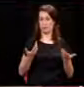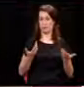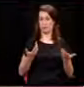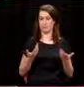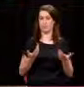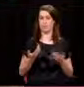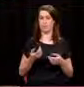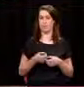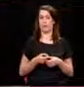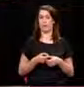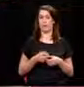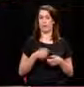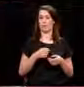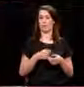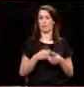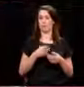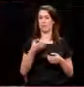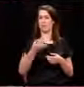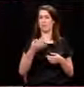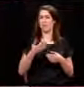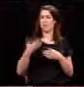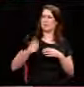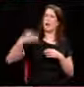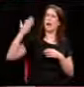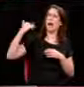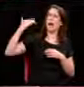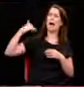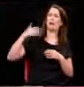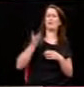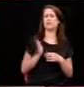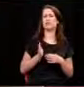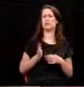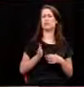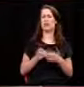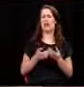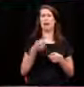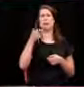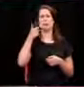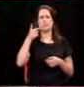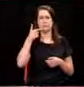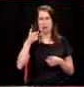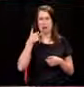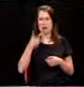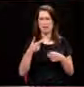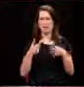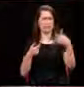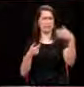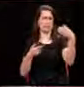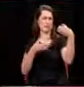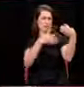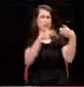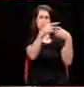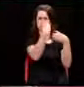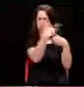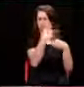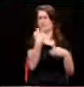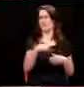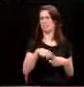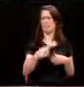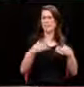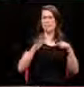boom dos telemóveis 3G, das chamadas vídeo, mas que acabou por cair um bocadinho, não é? Para o surdo isso é uma pena, porque o